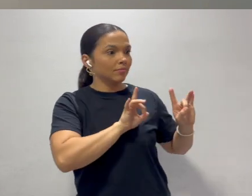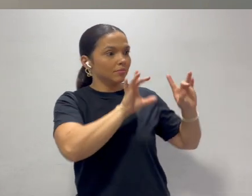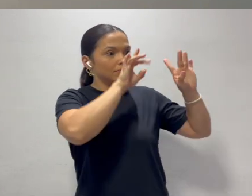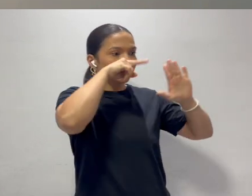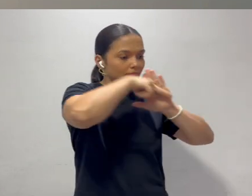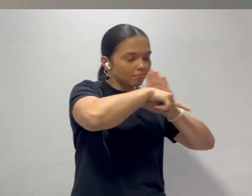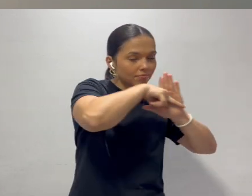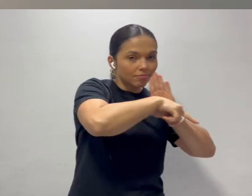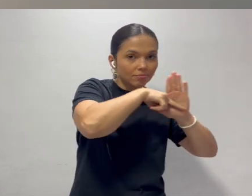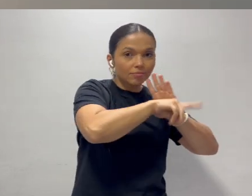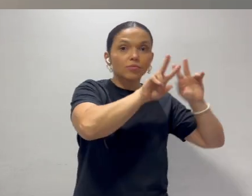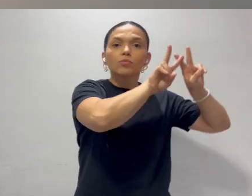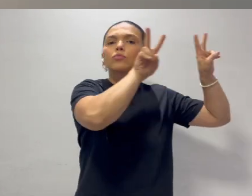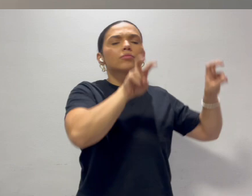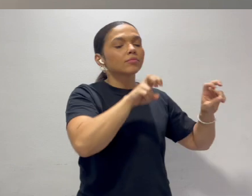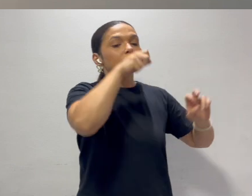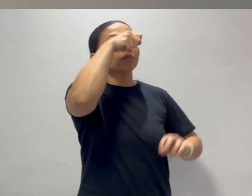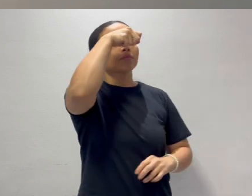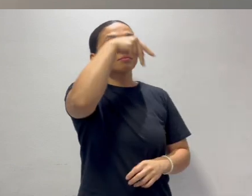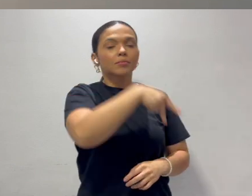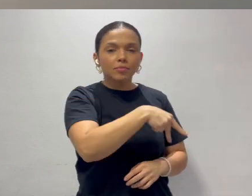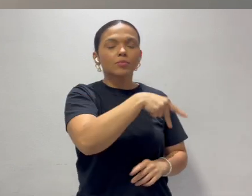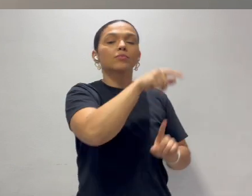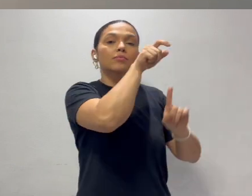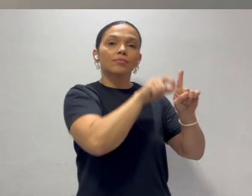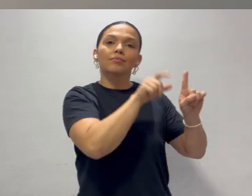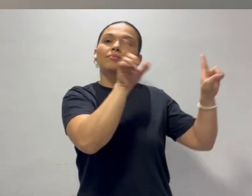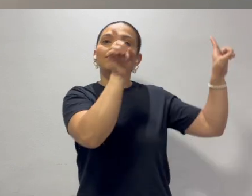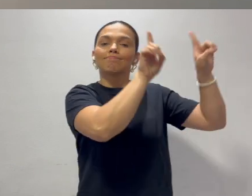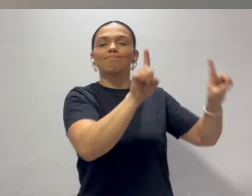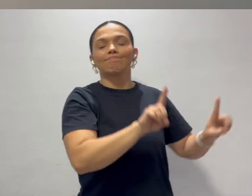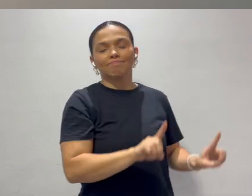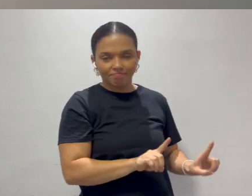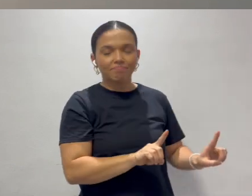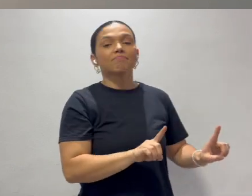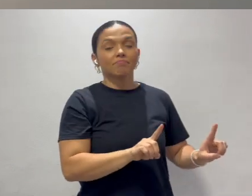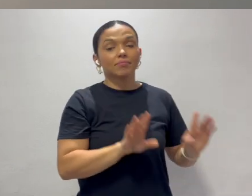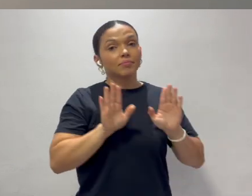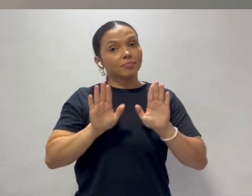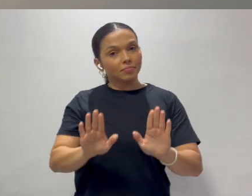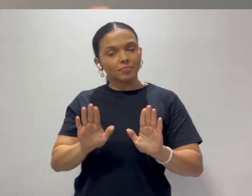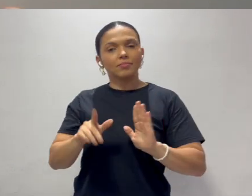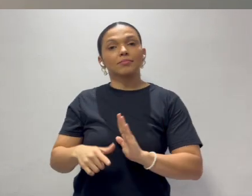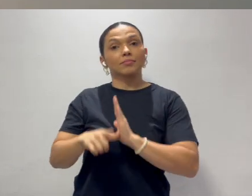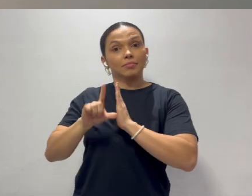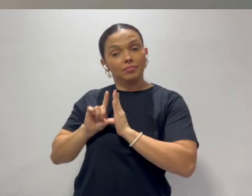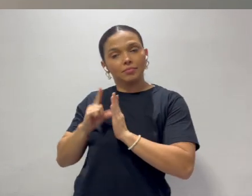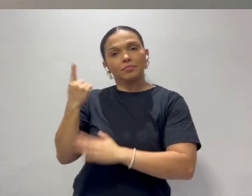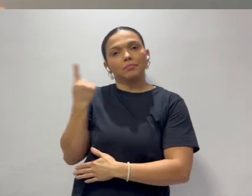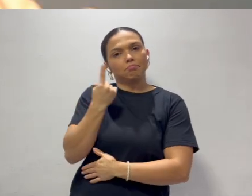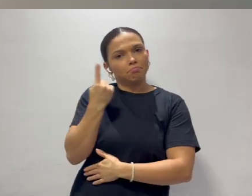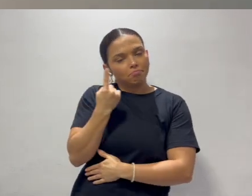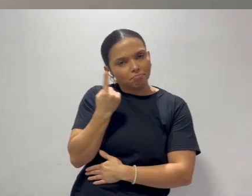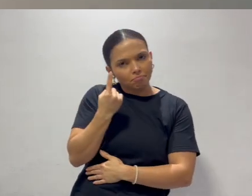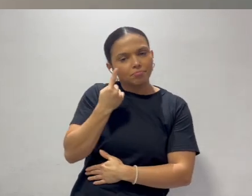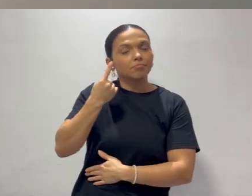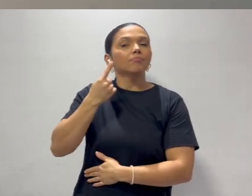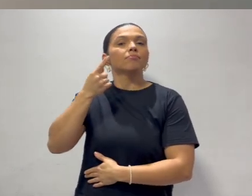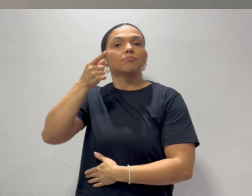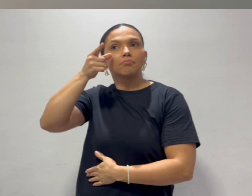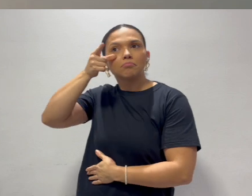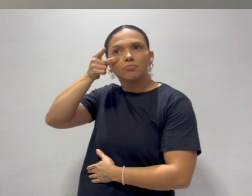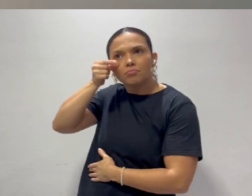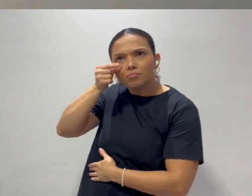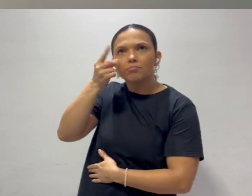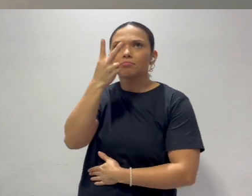especialista sobre a aposentadoria. É isso mesmo, vamos falar sobre a aposentadoria da pessoa com deficiência. Antes de mais nada, em respeito